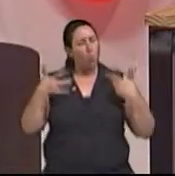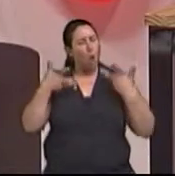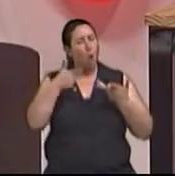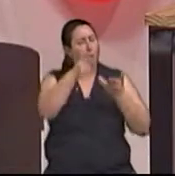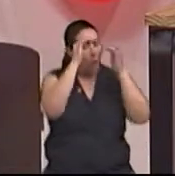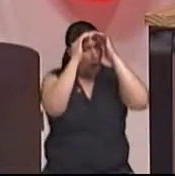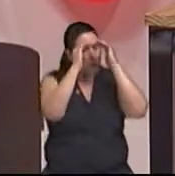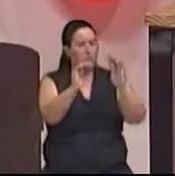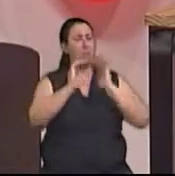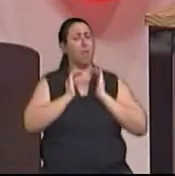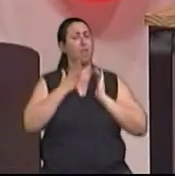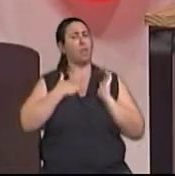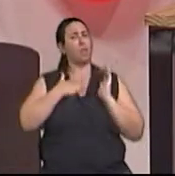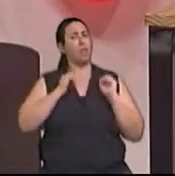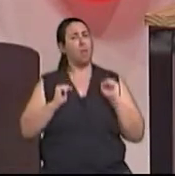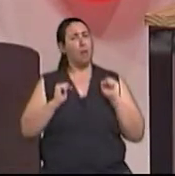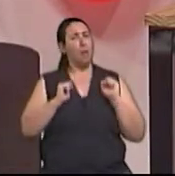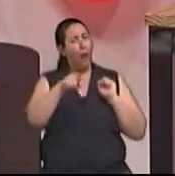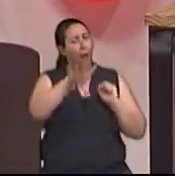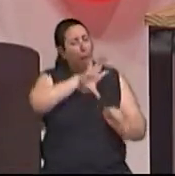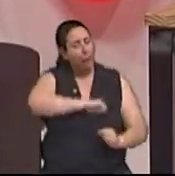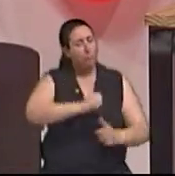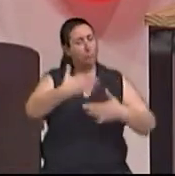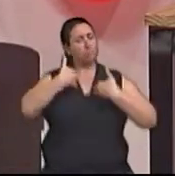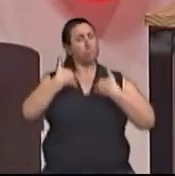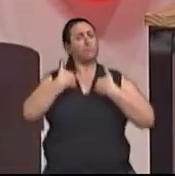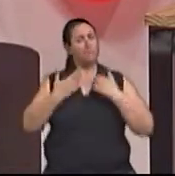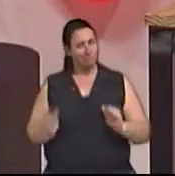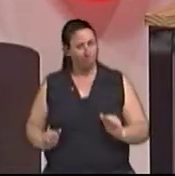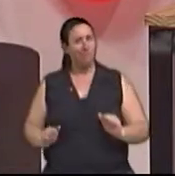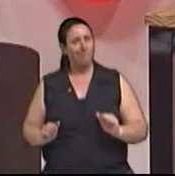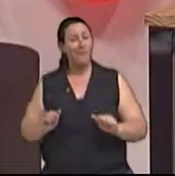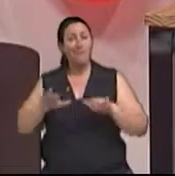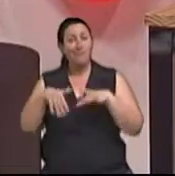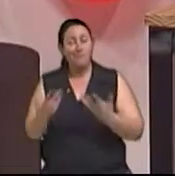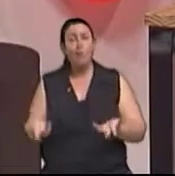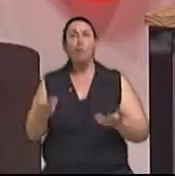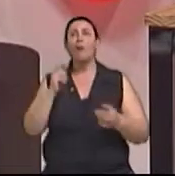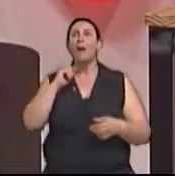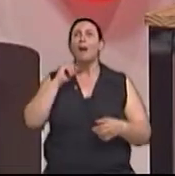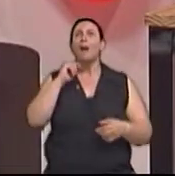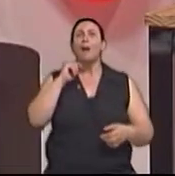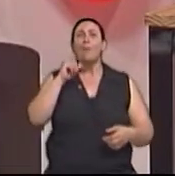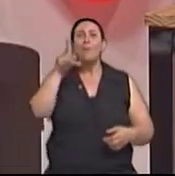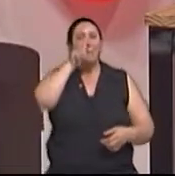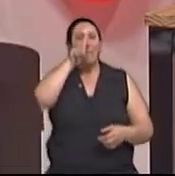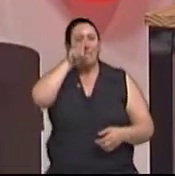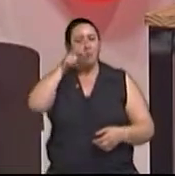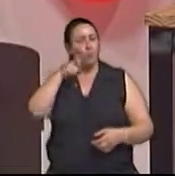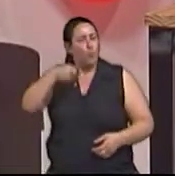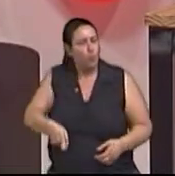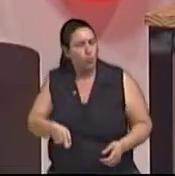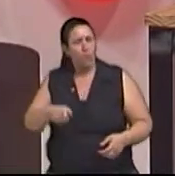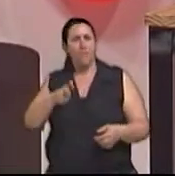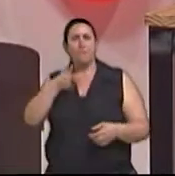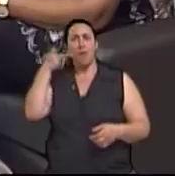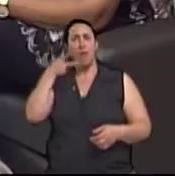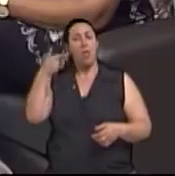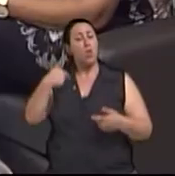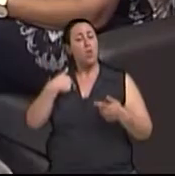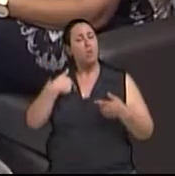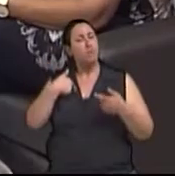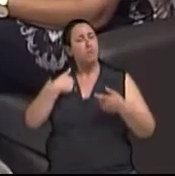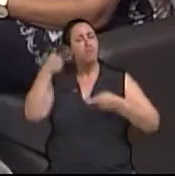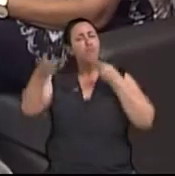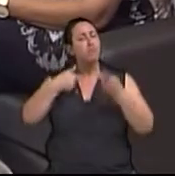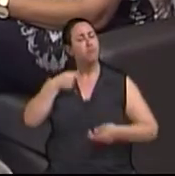desta forma então quando ela quer ela fala dessa forma quando ela se coloca dessa forma ela quer ser ouvida